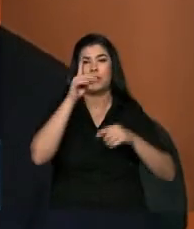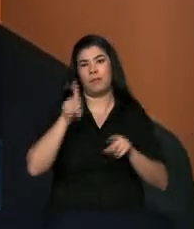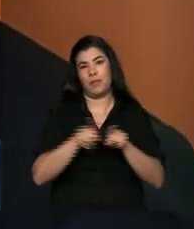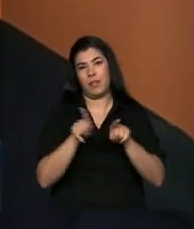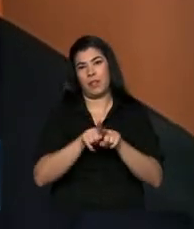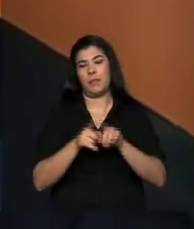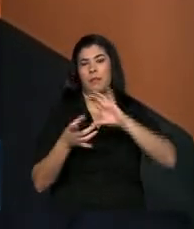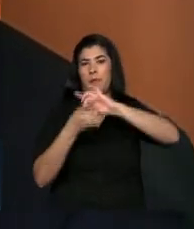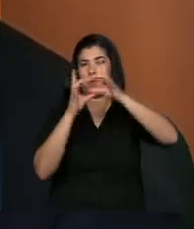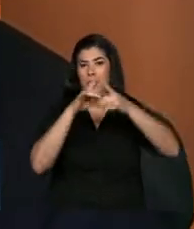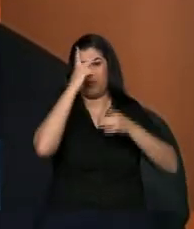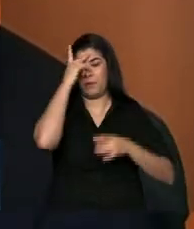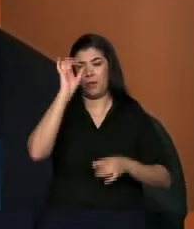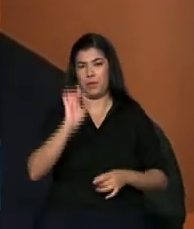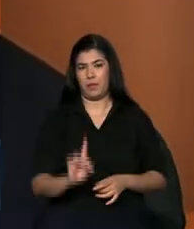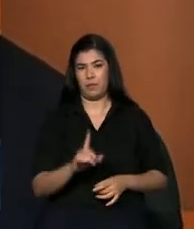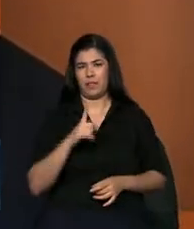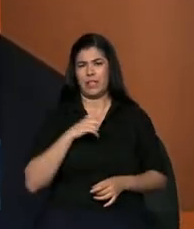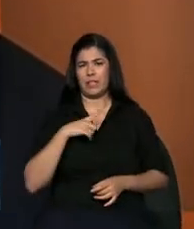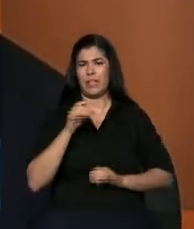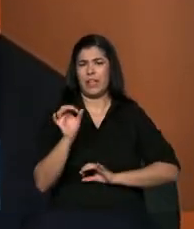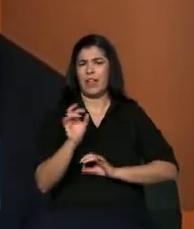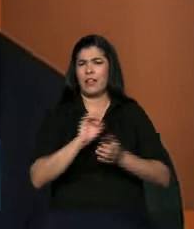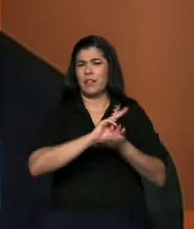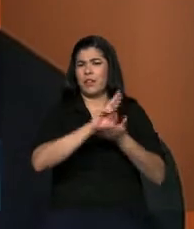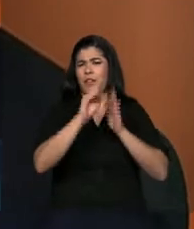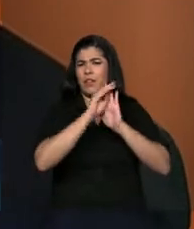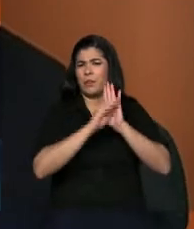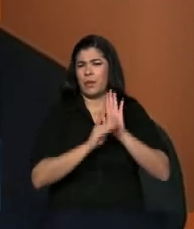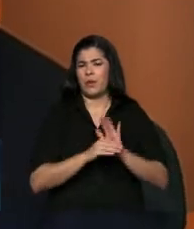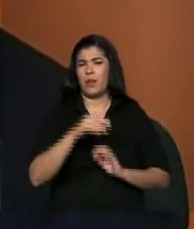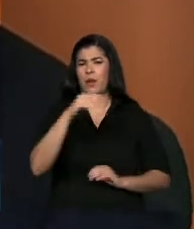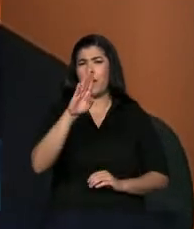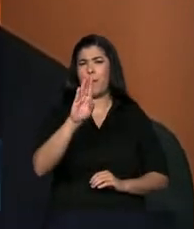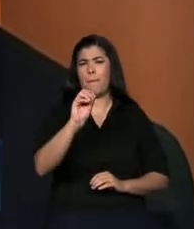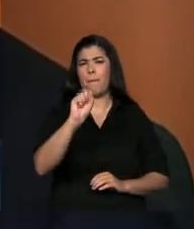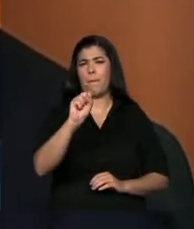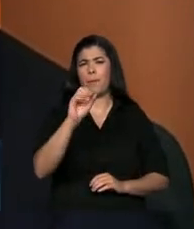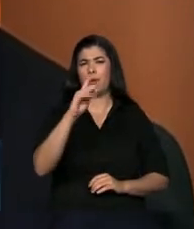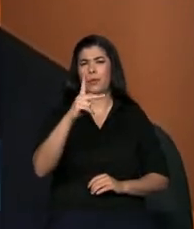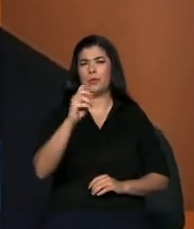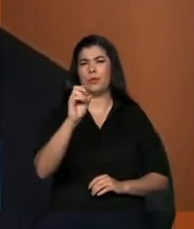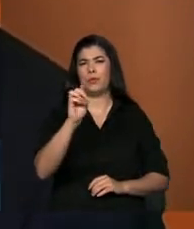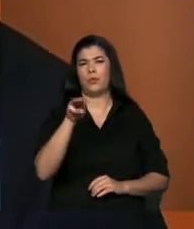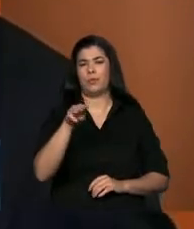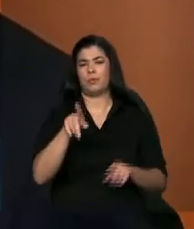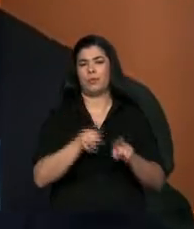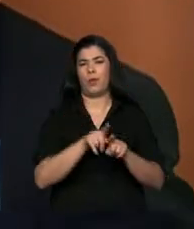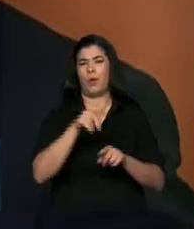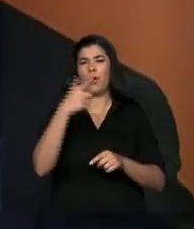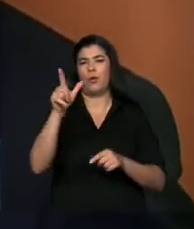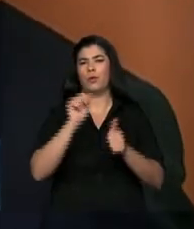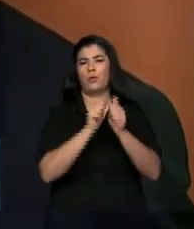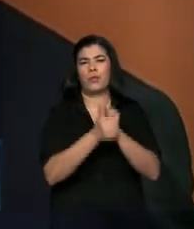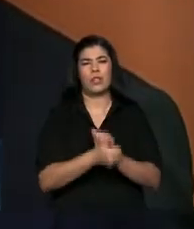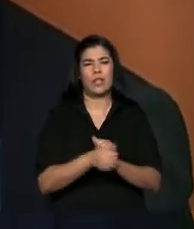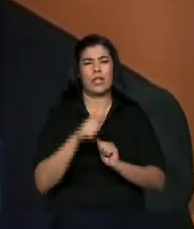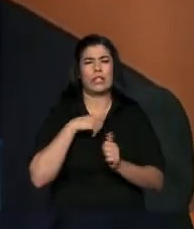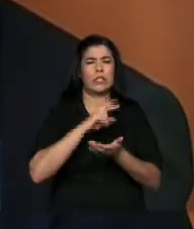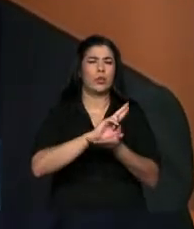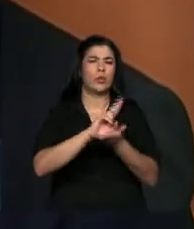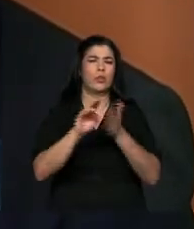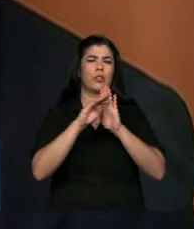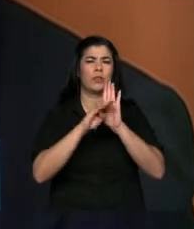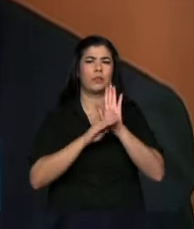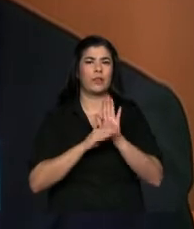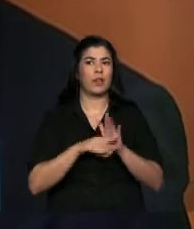preparado os atletas, né? Tem aí o Plano Brasil Medalhas, o Bolsa Atleta, Bolsa Pódium. O Brasil, de fato, tem as condições para estar de forma